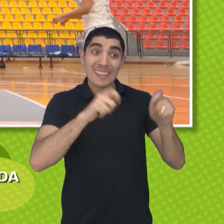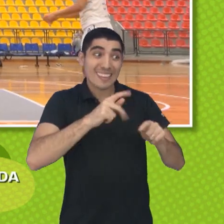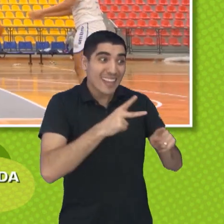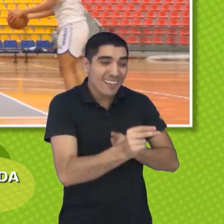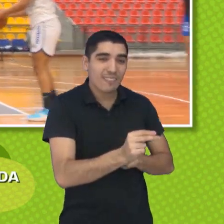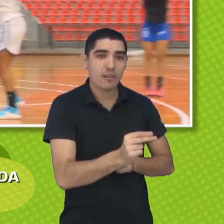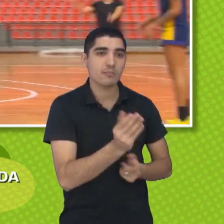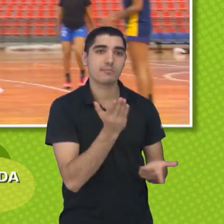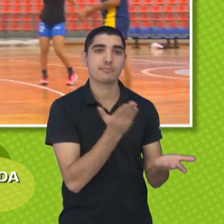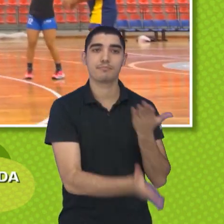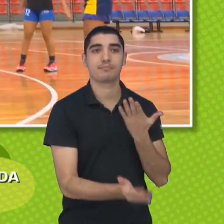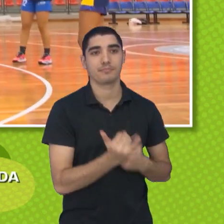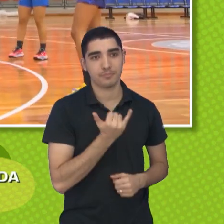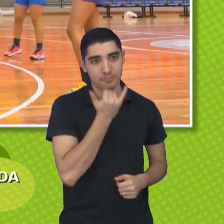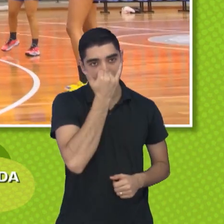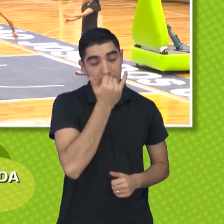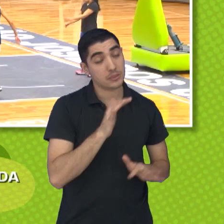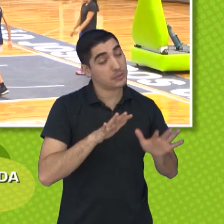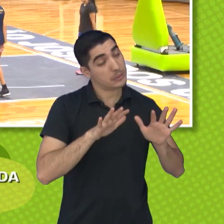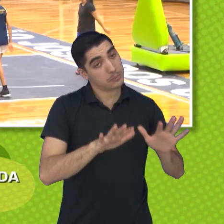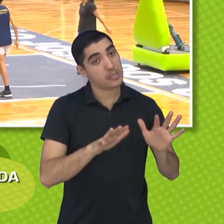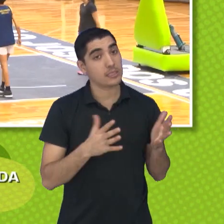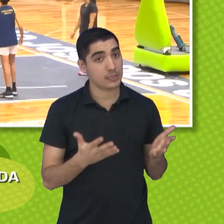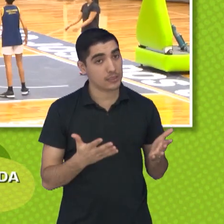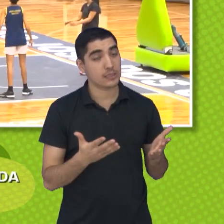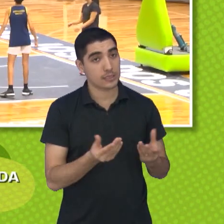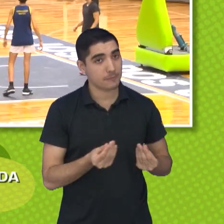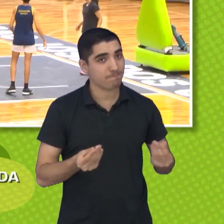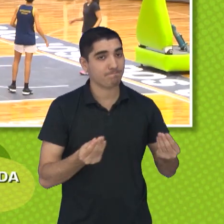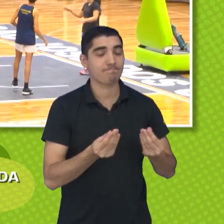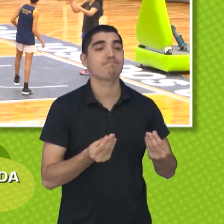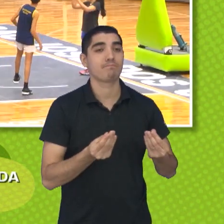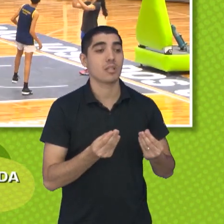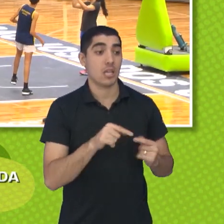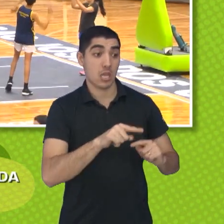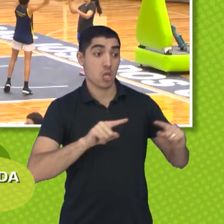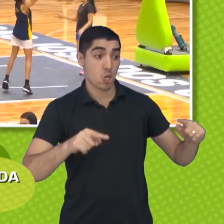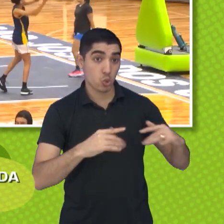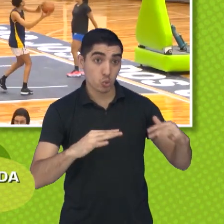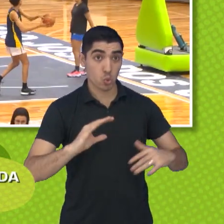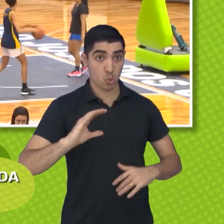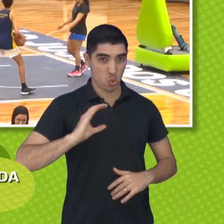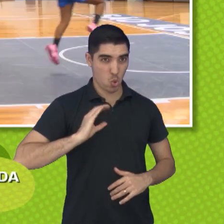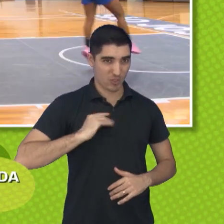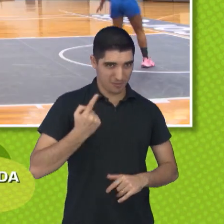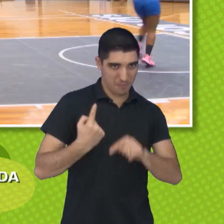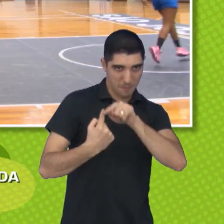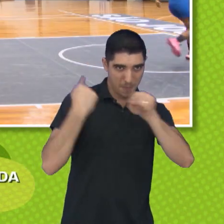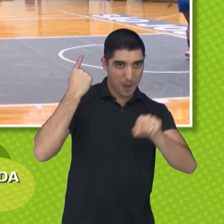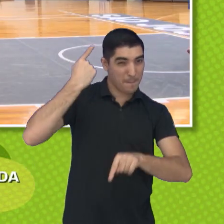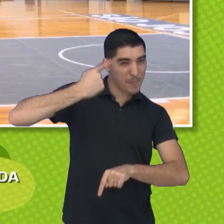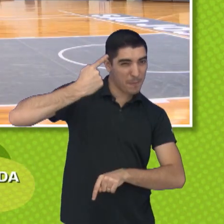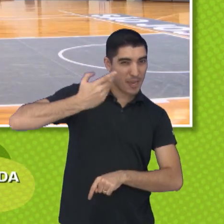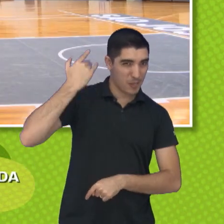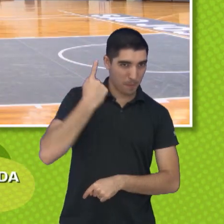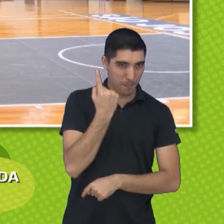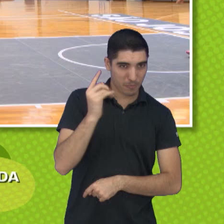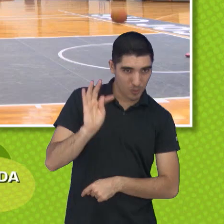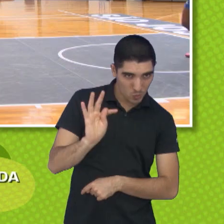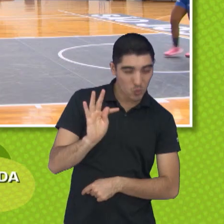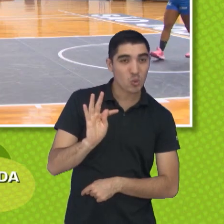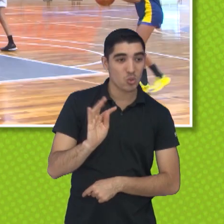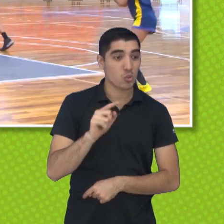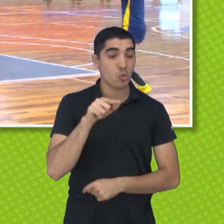Então, mas teve esse retrospecto aí contra o Corinthians bom na primeira rodada, lá no começo do